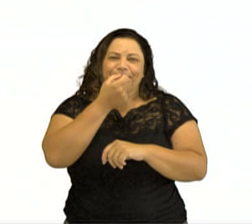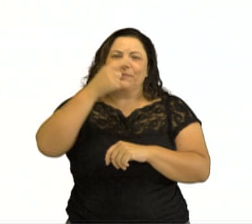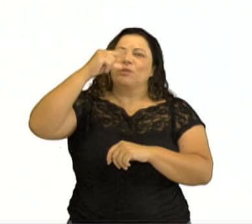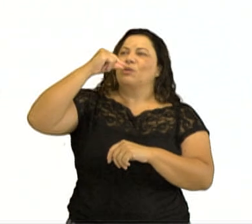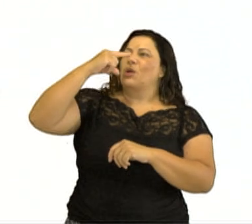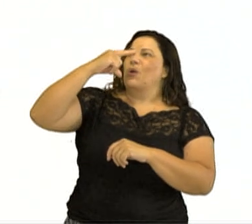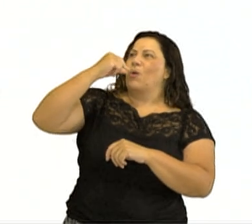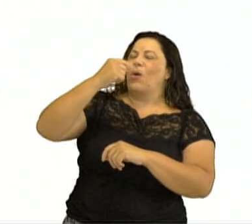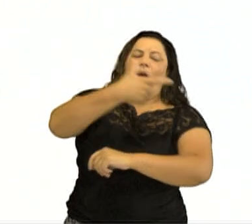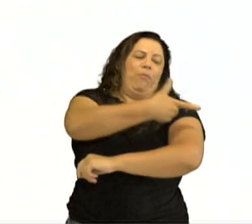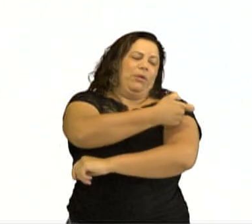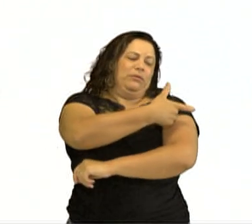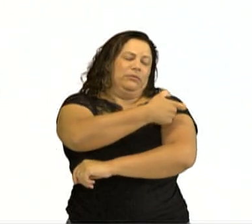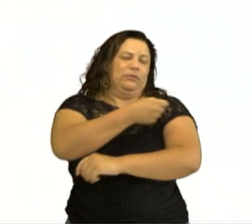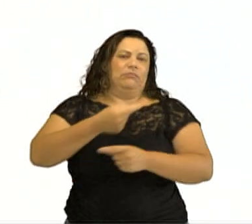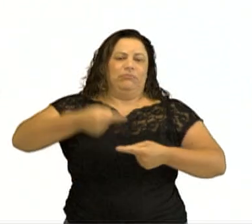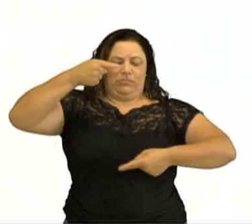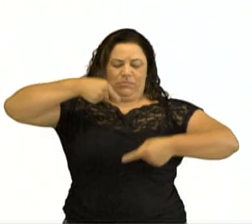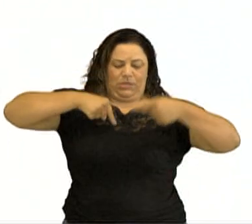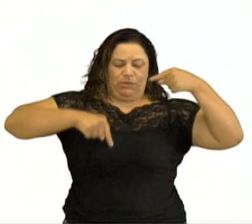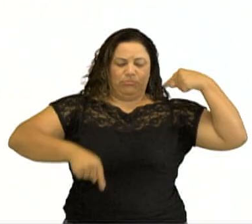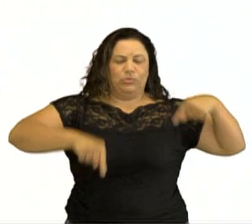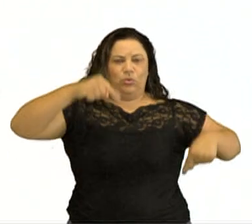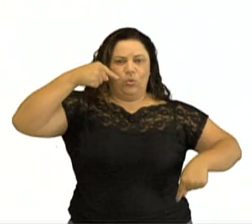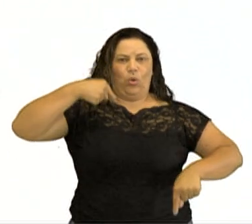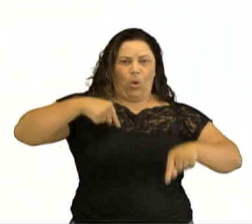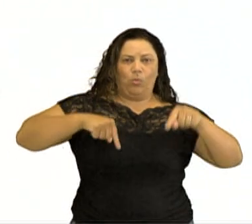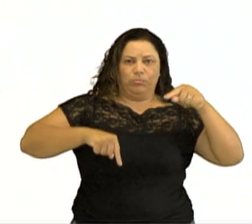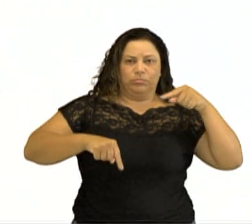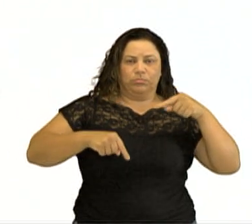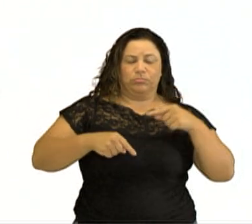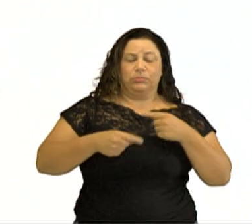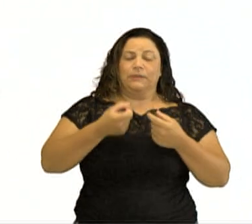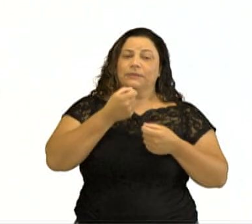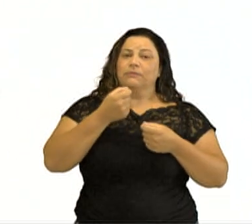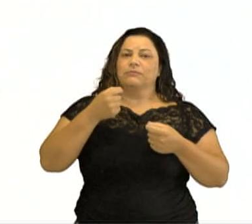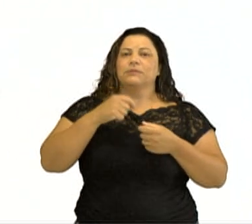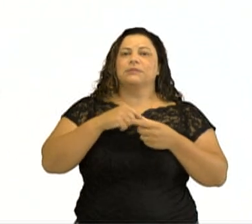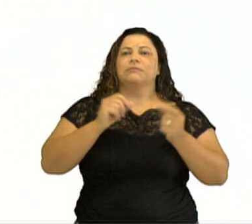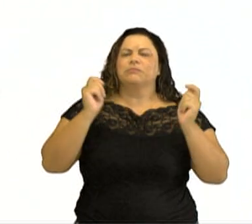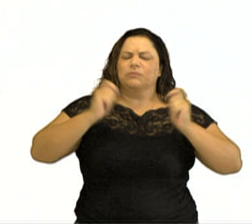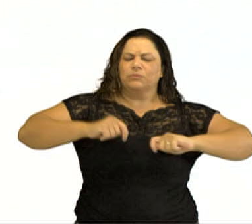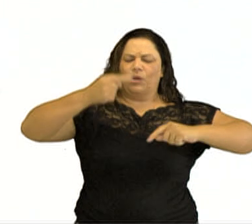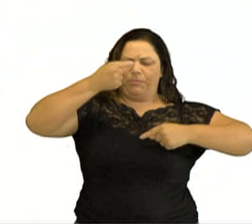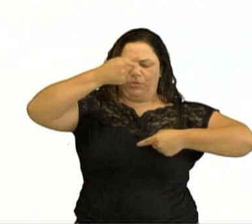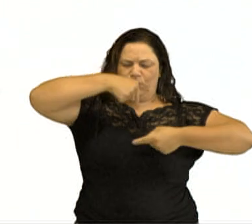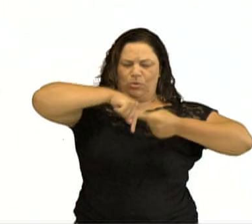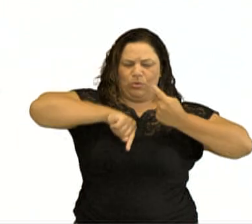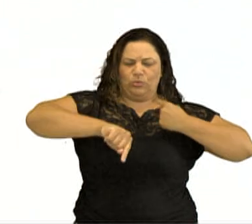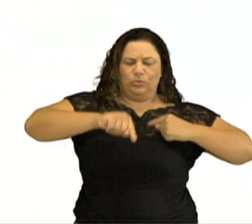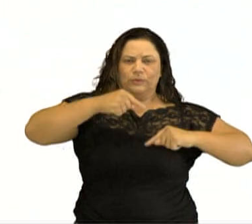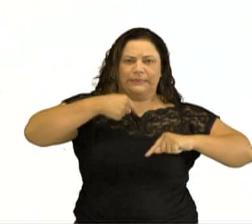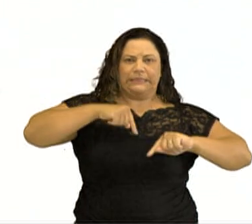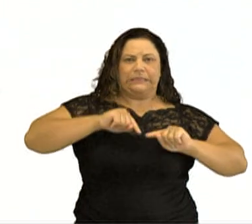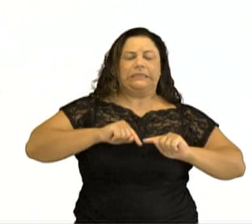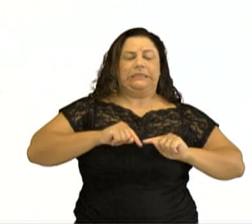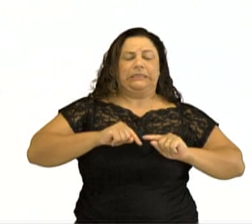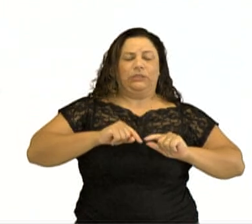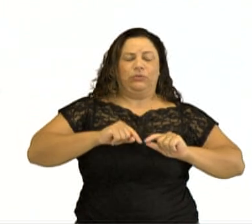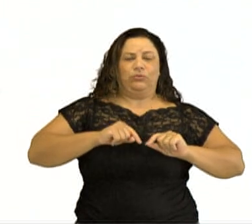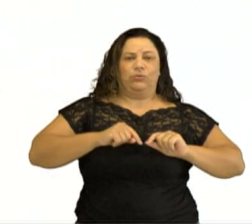está introduzindo no seu corpo os micro-organismos que podem causar doenças e aí o seu corpo